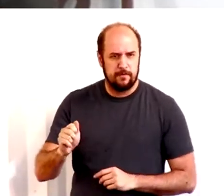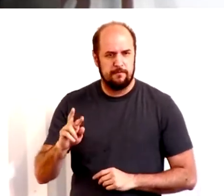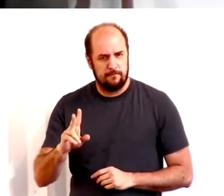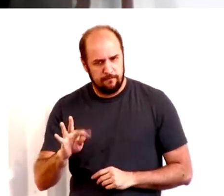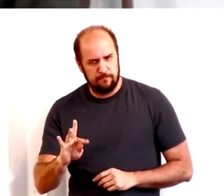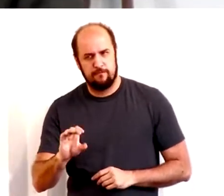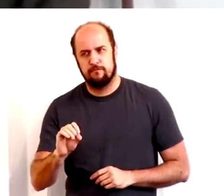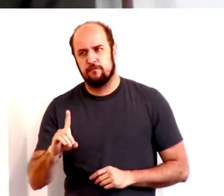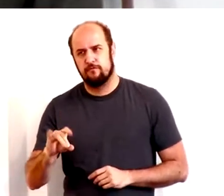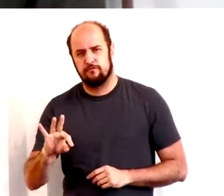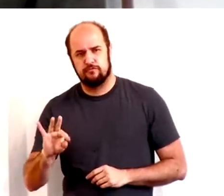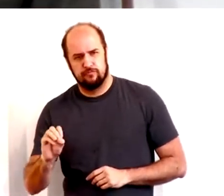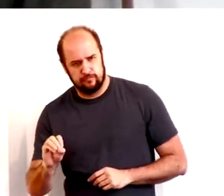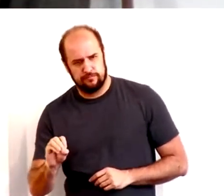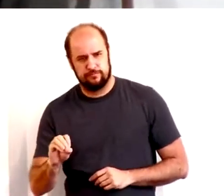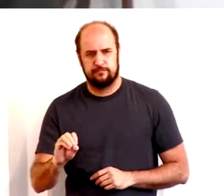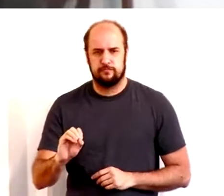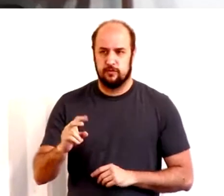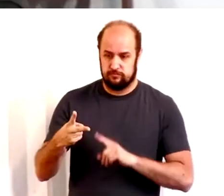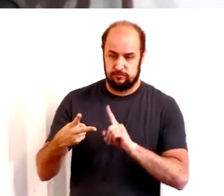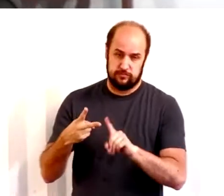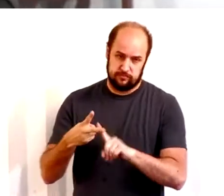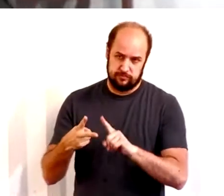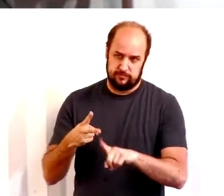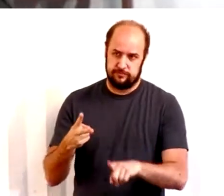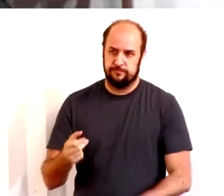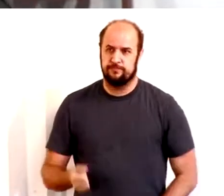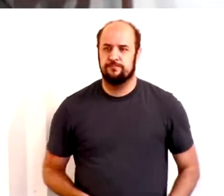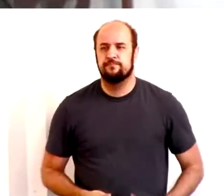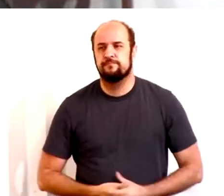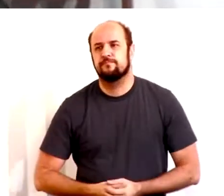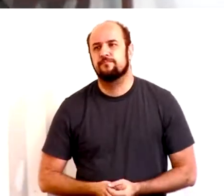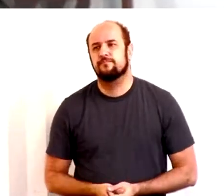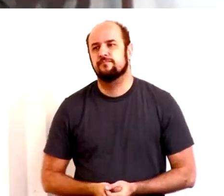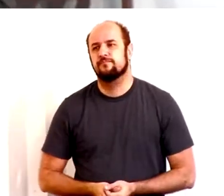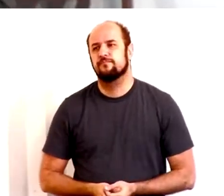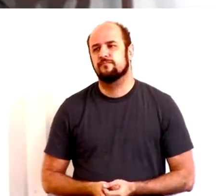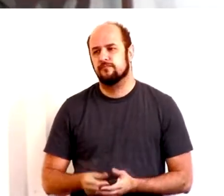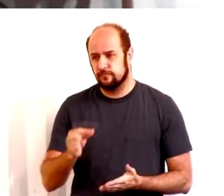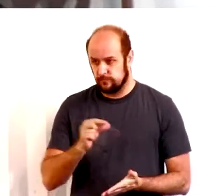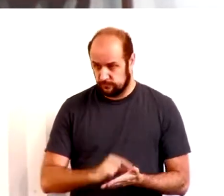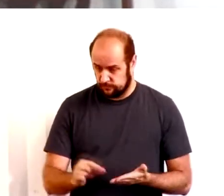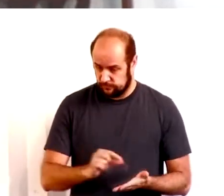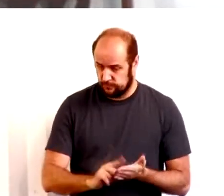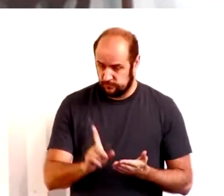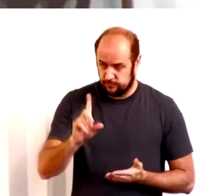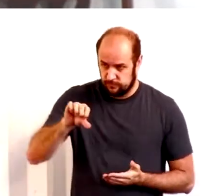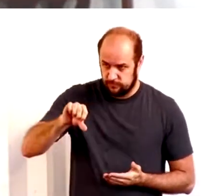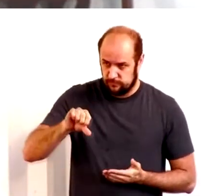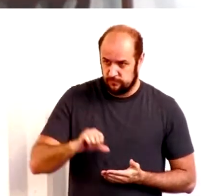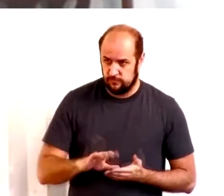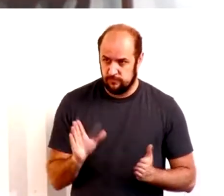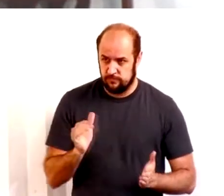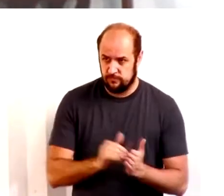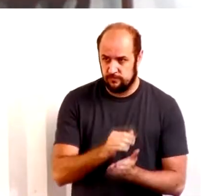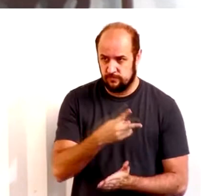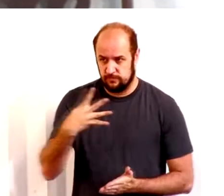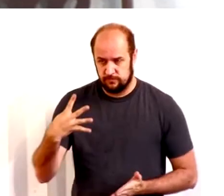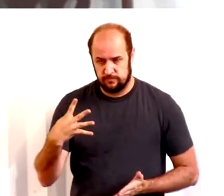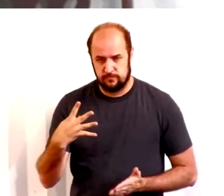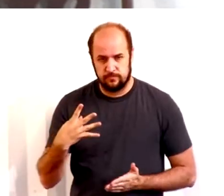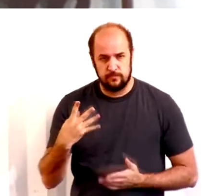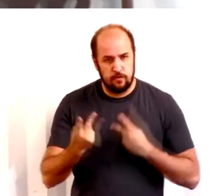que será nesse segundo momento da exposição. O versículo 19 a 24 nos